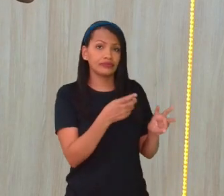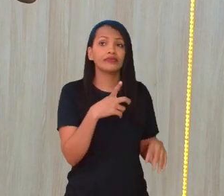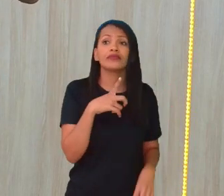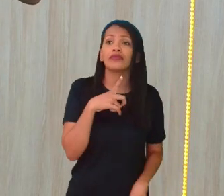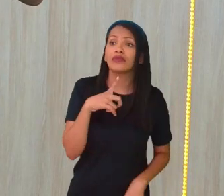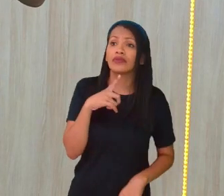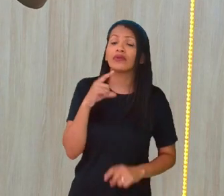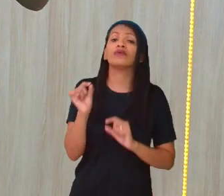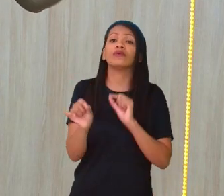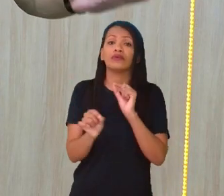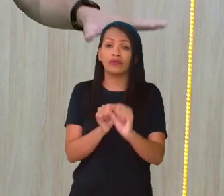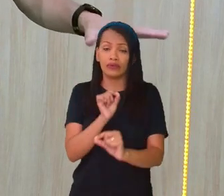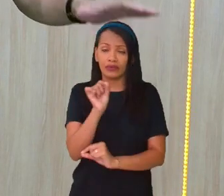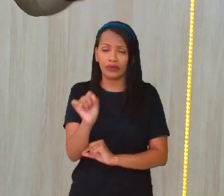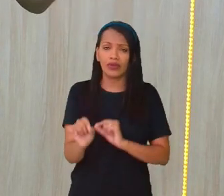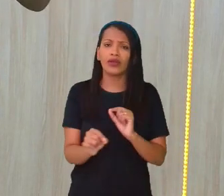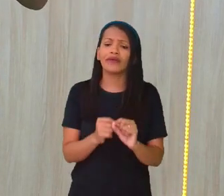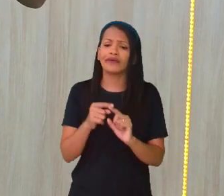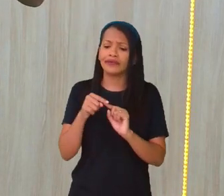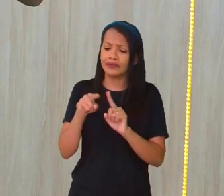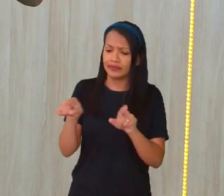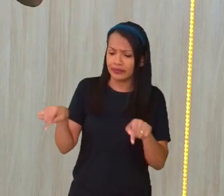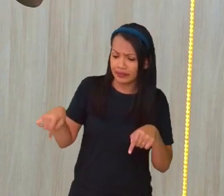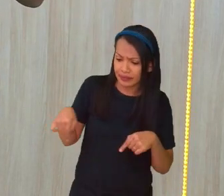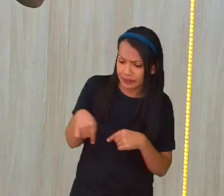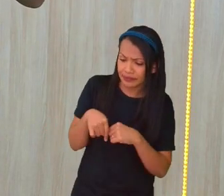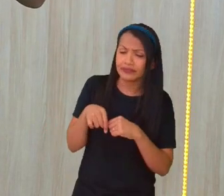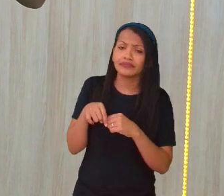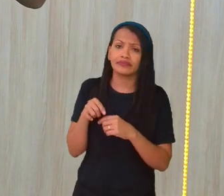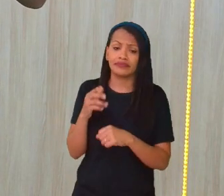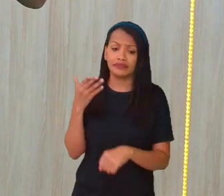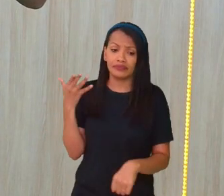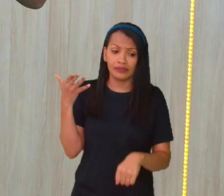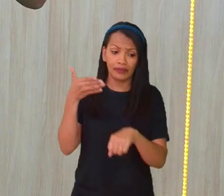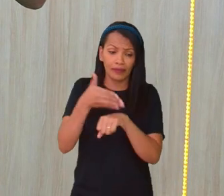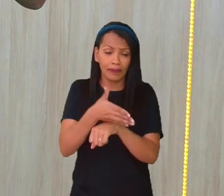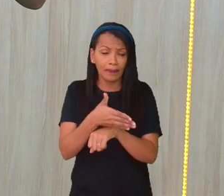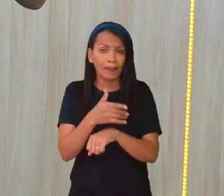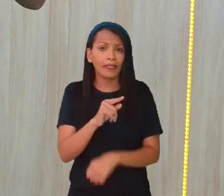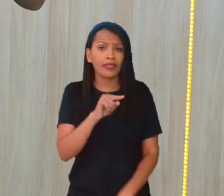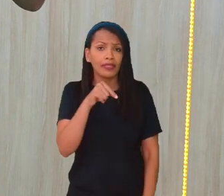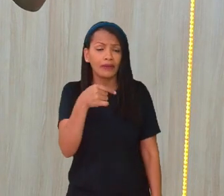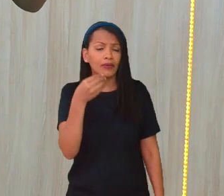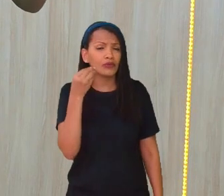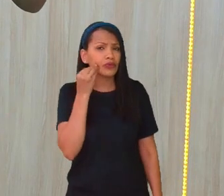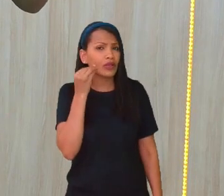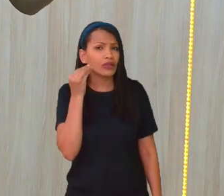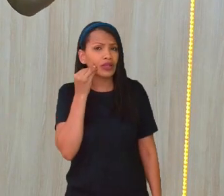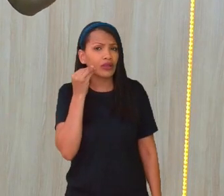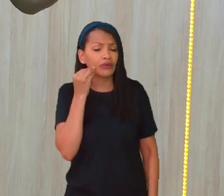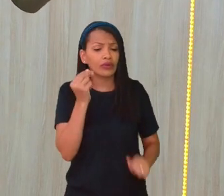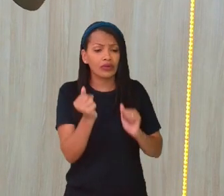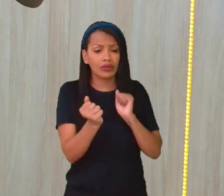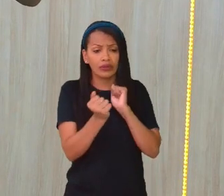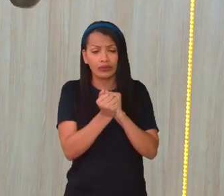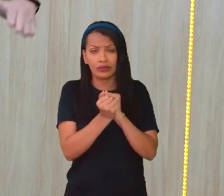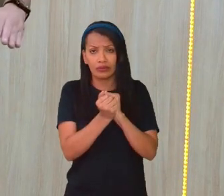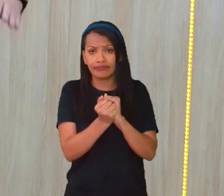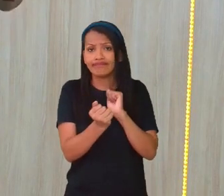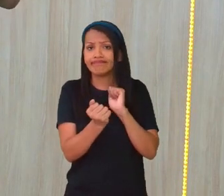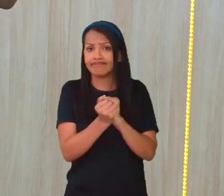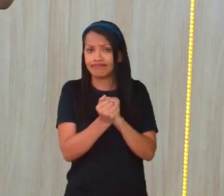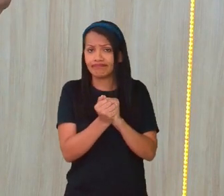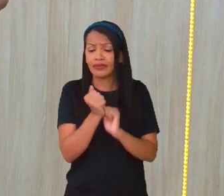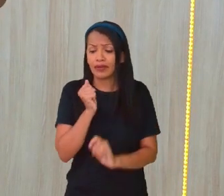uma ocupação do território e, consequentemente, depois uma tentativa de escravização